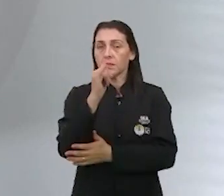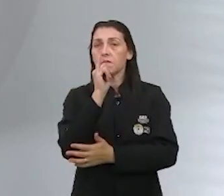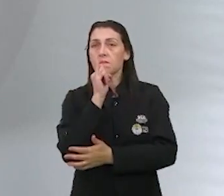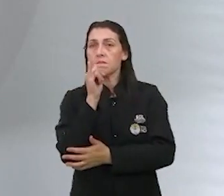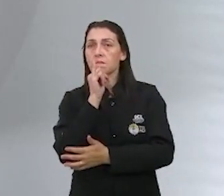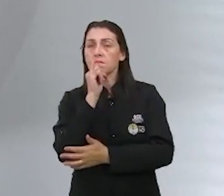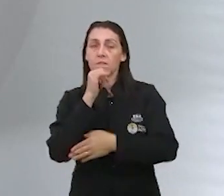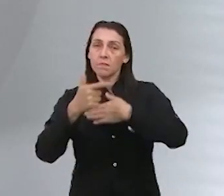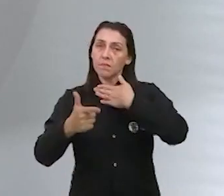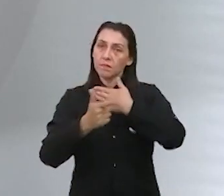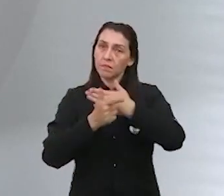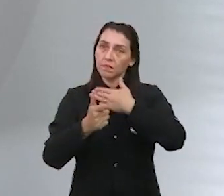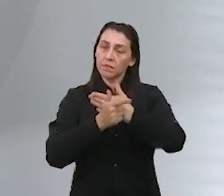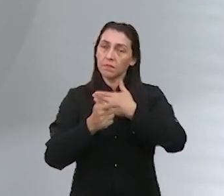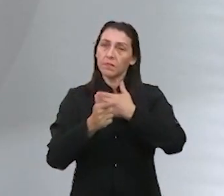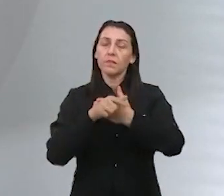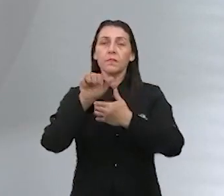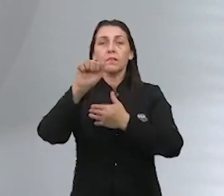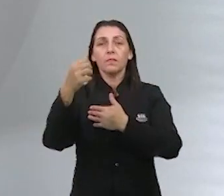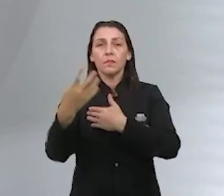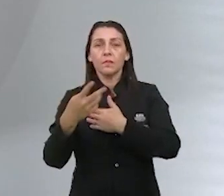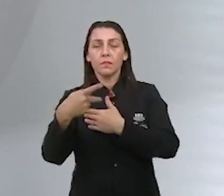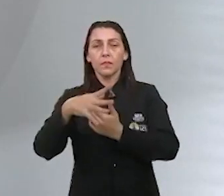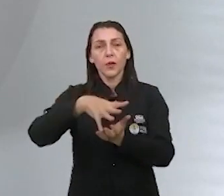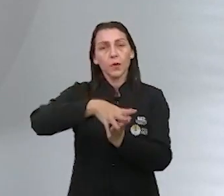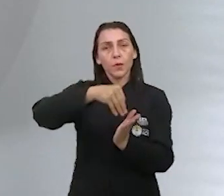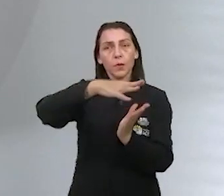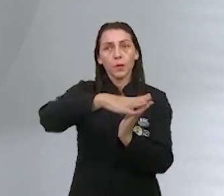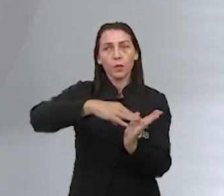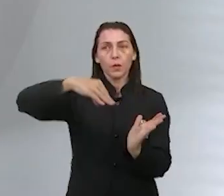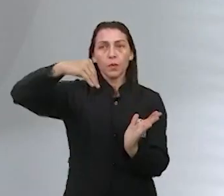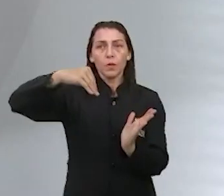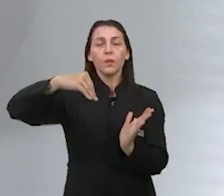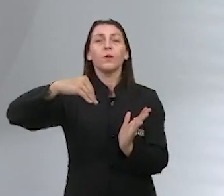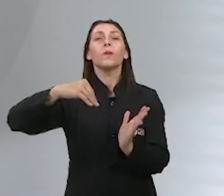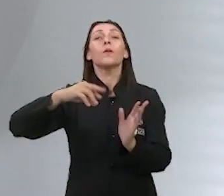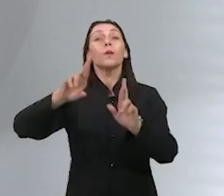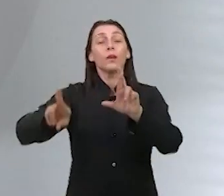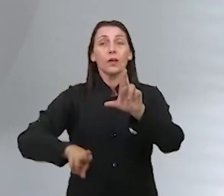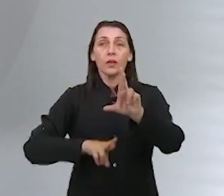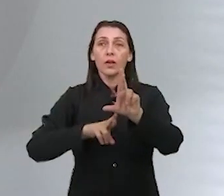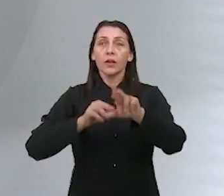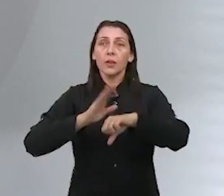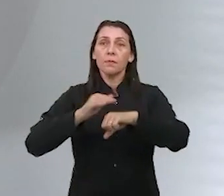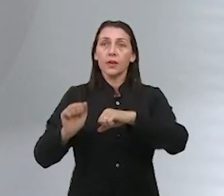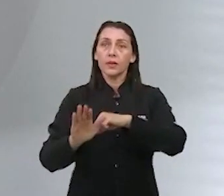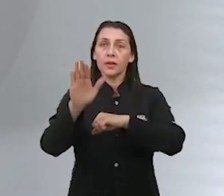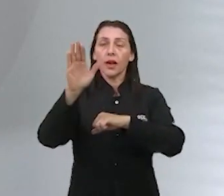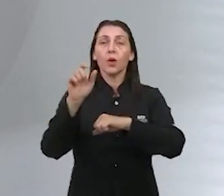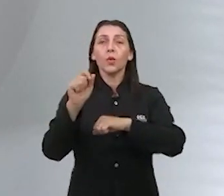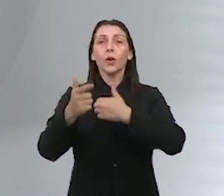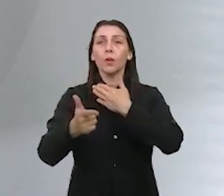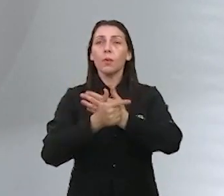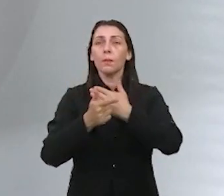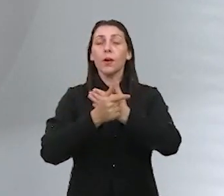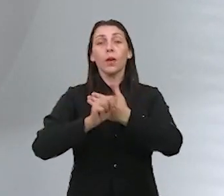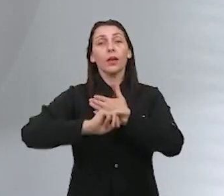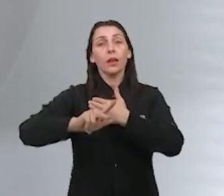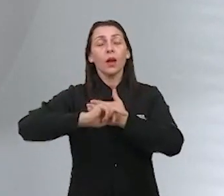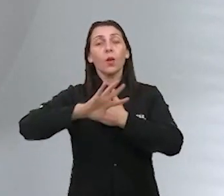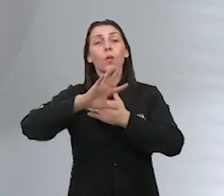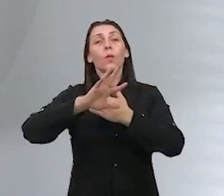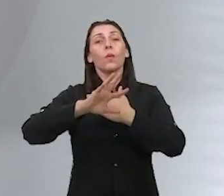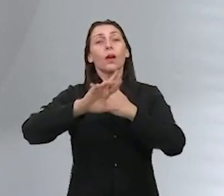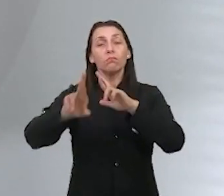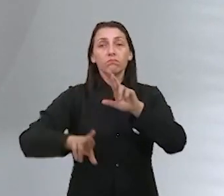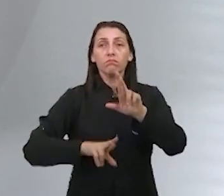exemplo, um papel, né, um papel A4 lá para sua impressora, o reciclado, ele é mais caro do que o papel que não é reciclado. E aí